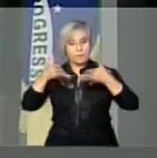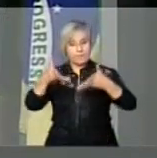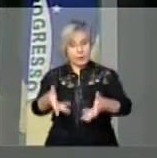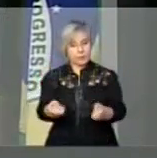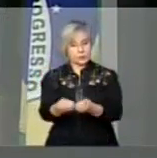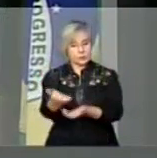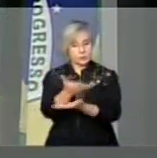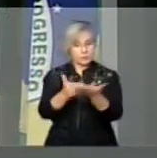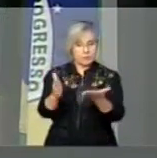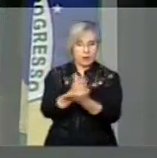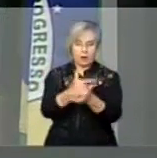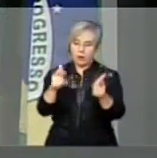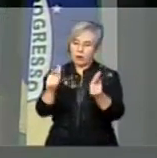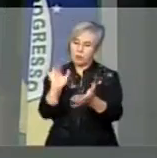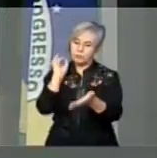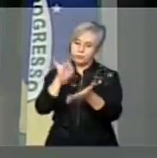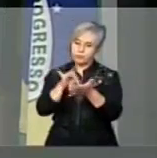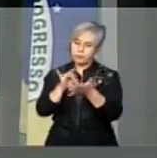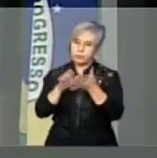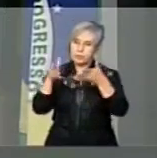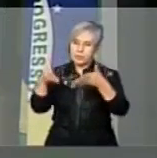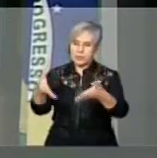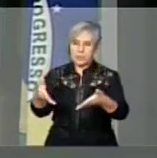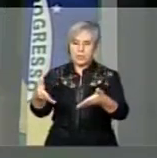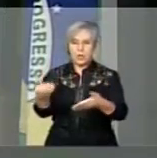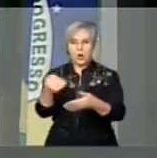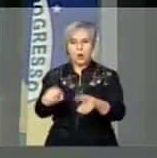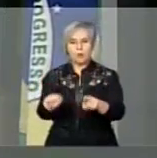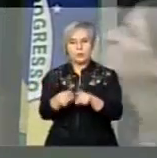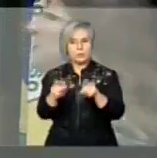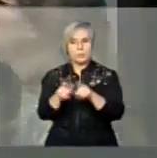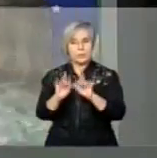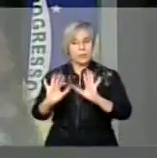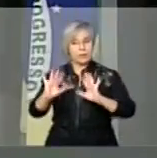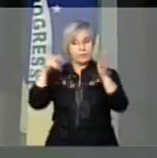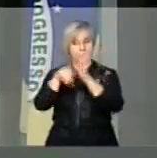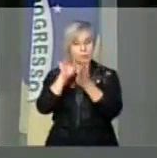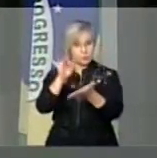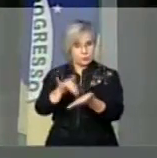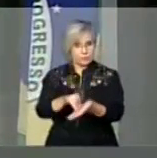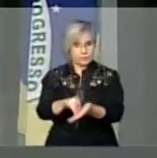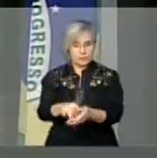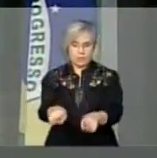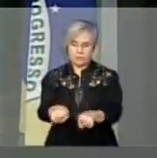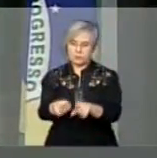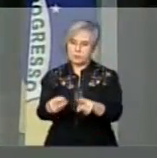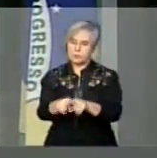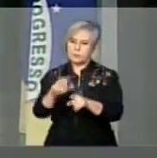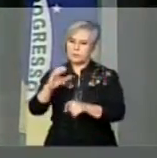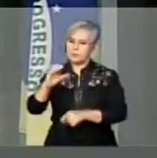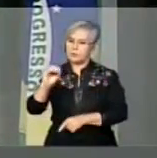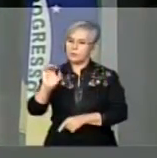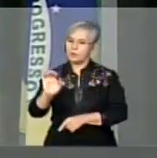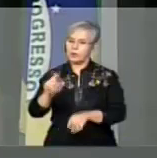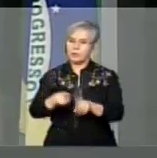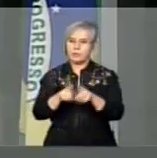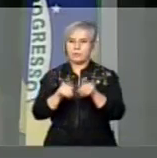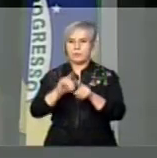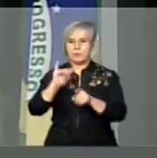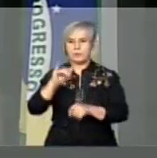aos locais oficiais ou por ocasião dos eventos oficiais. Além disso, o COI e o IPC